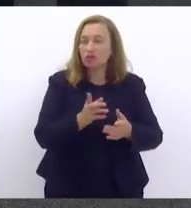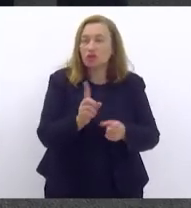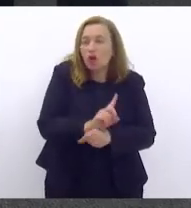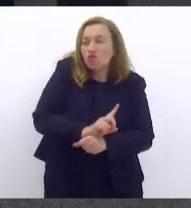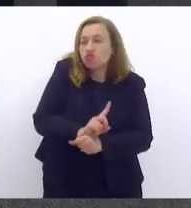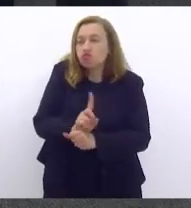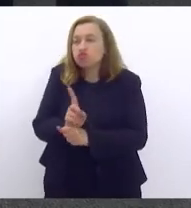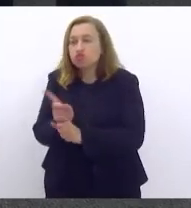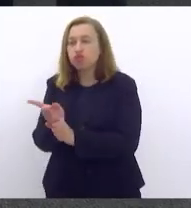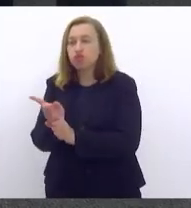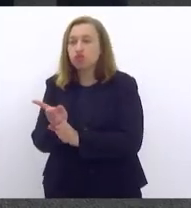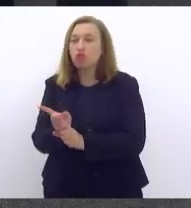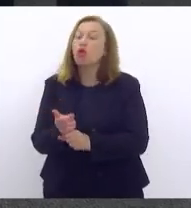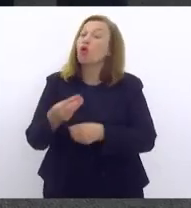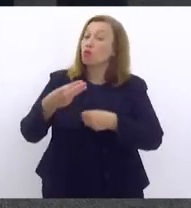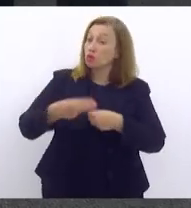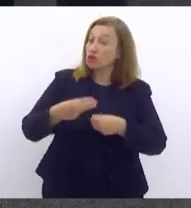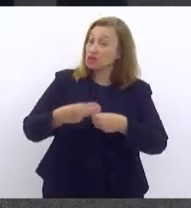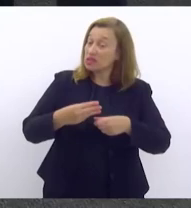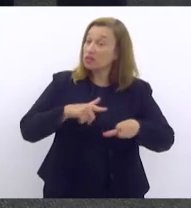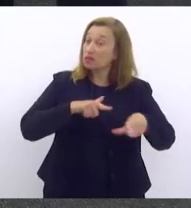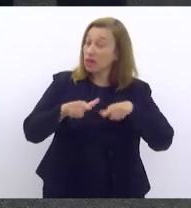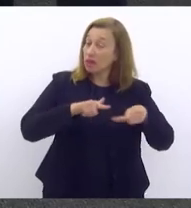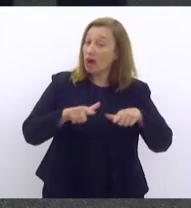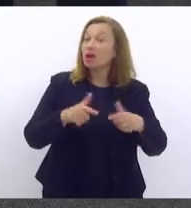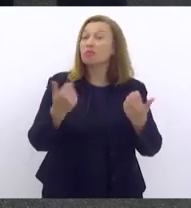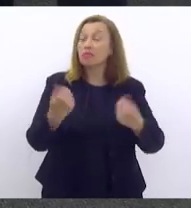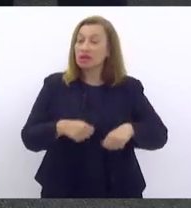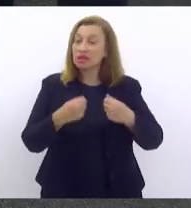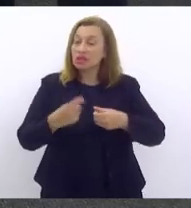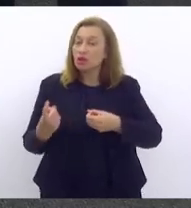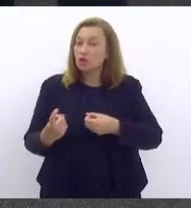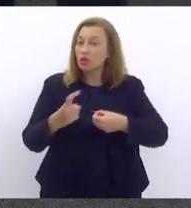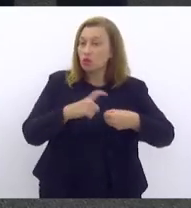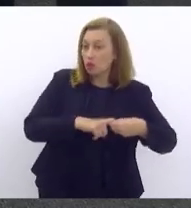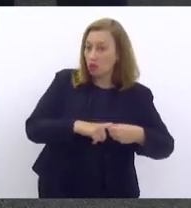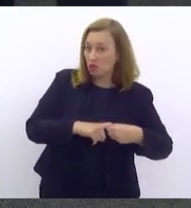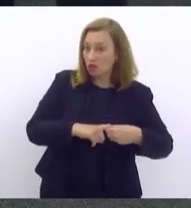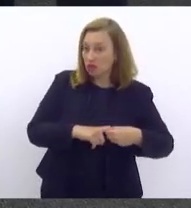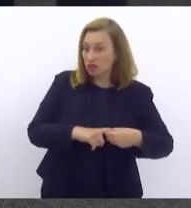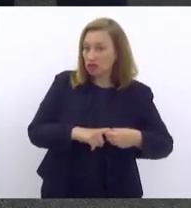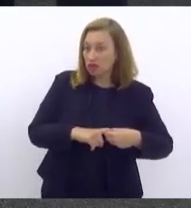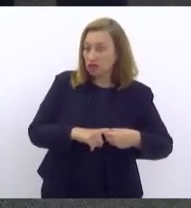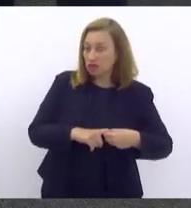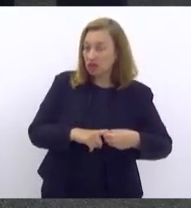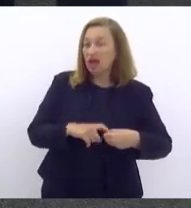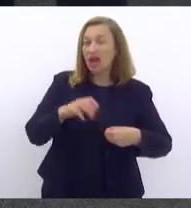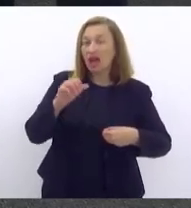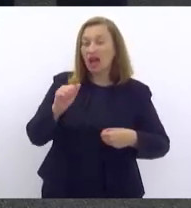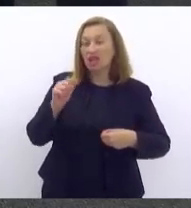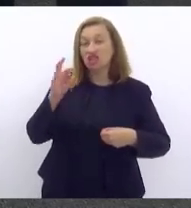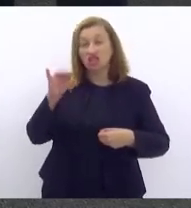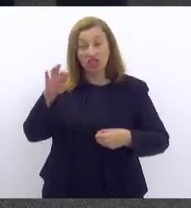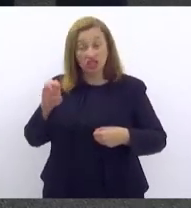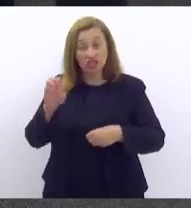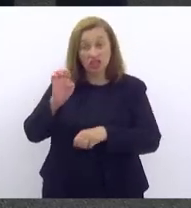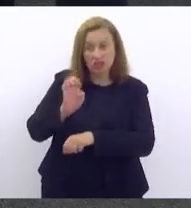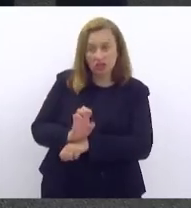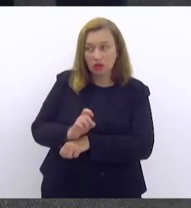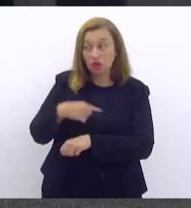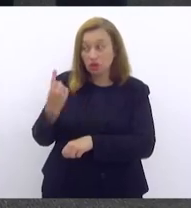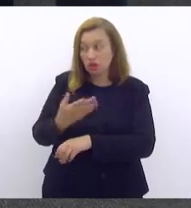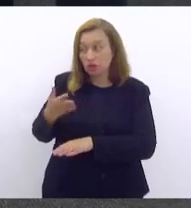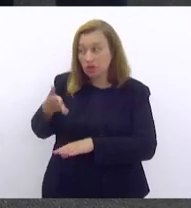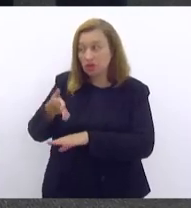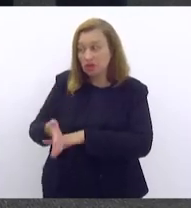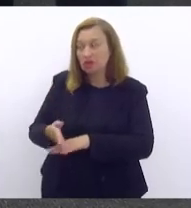velocidade. Para que o município atue, é necessário um convênio com o agente estadual. E nós estamos indo para dentro desse